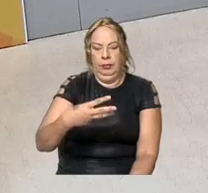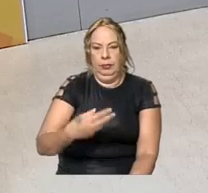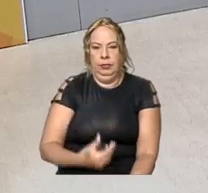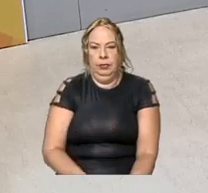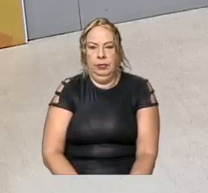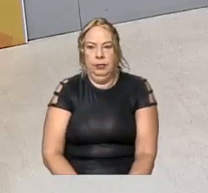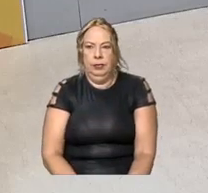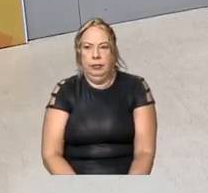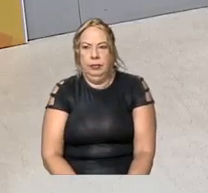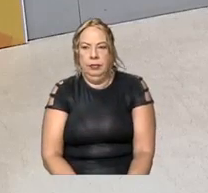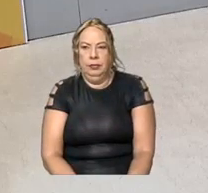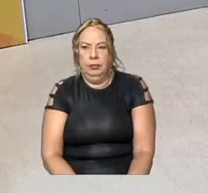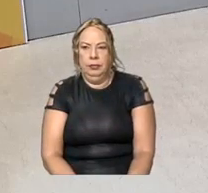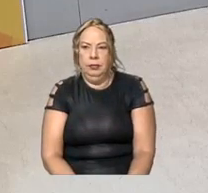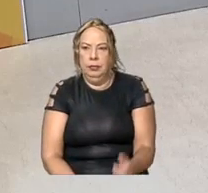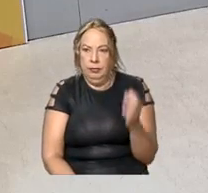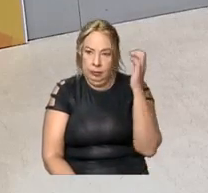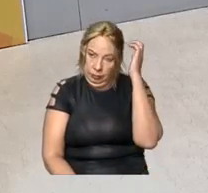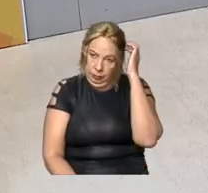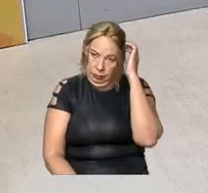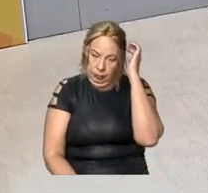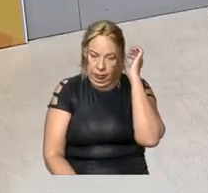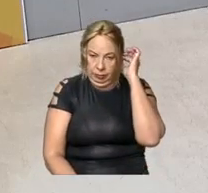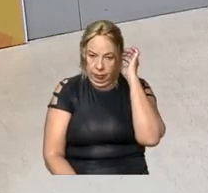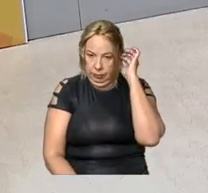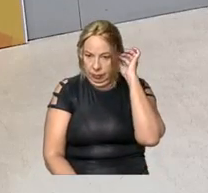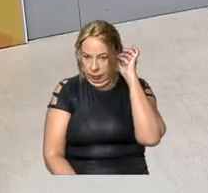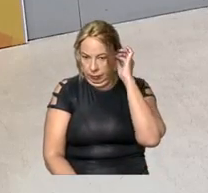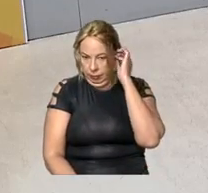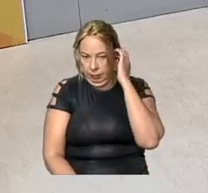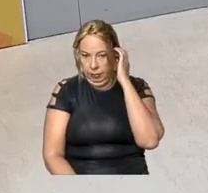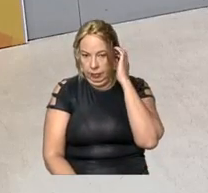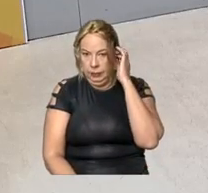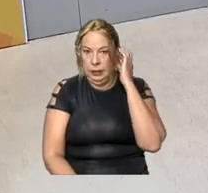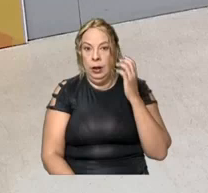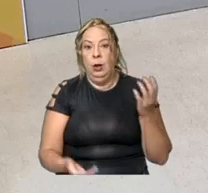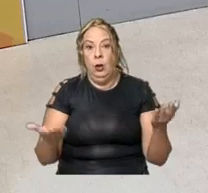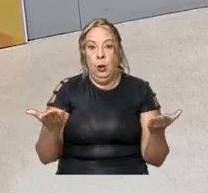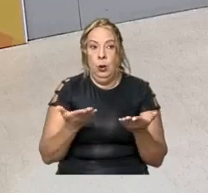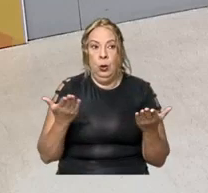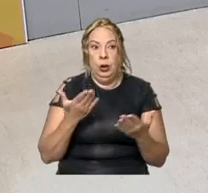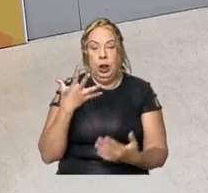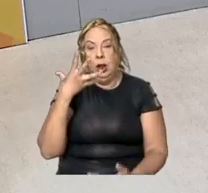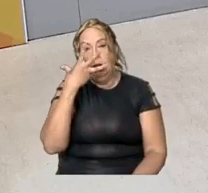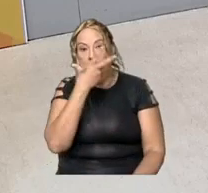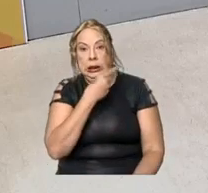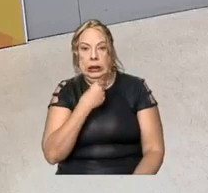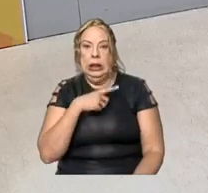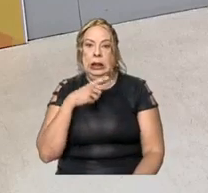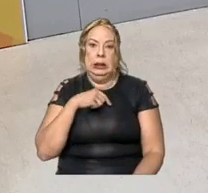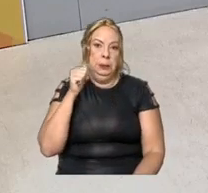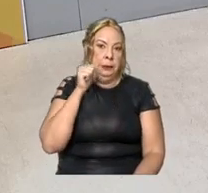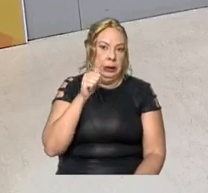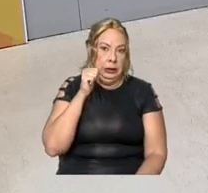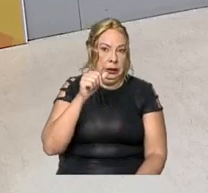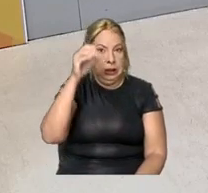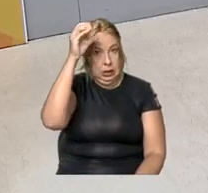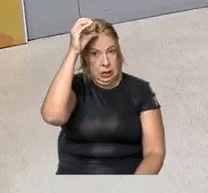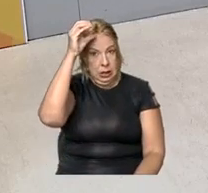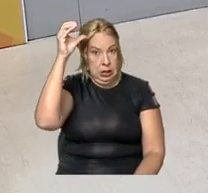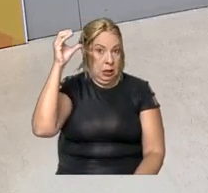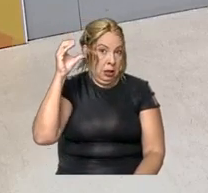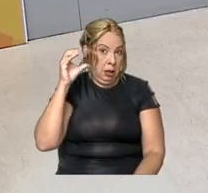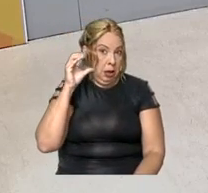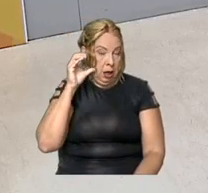mais lindo de assistentes do Brasil está aqui com a gente, viu? Olha só que meninas maravilhosas. Número